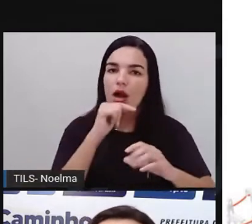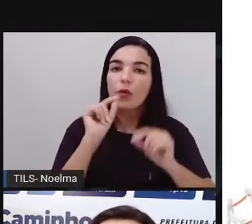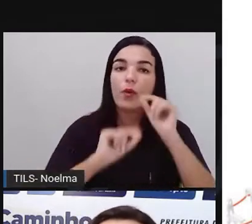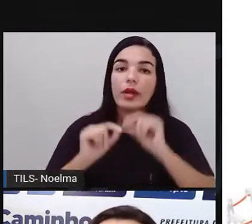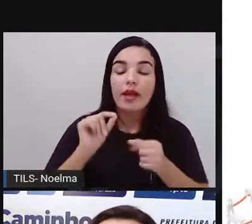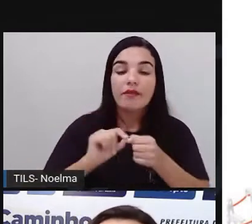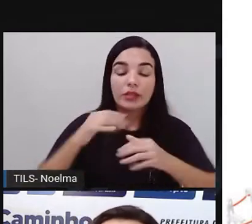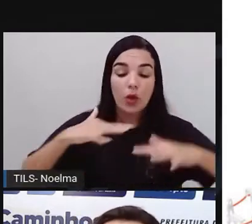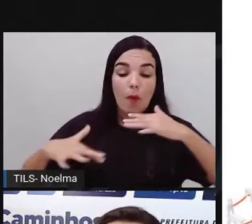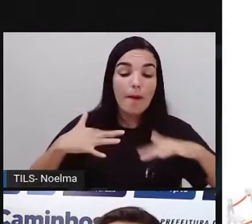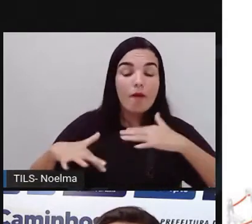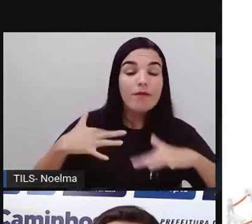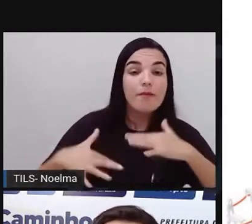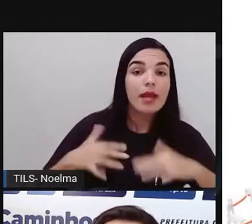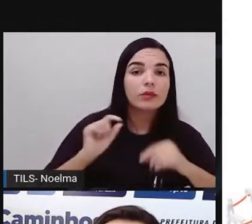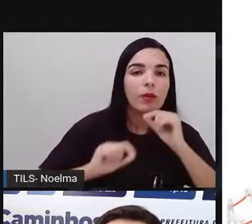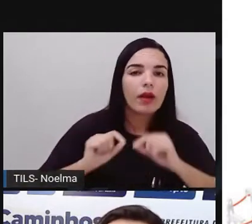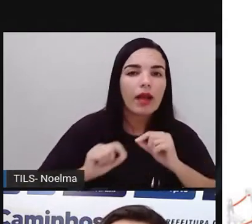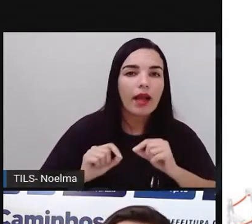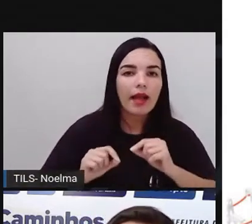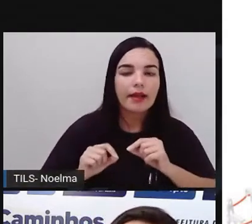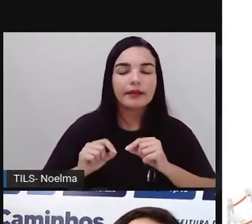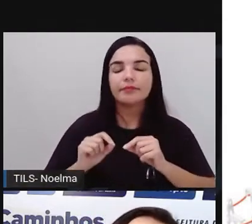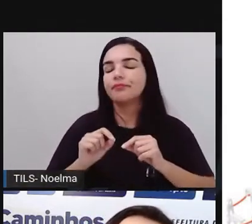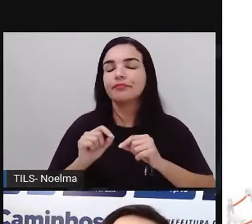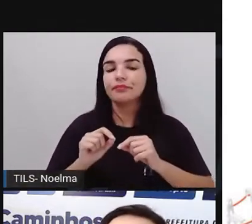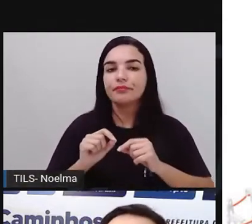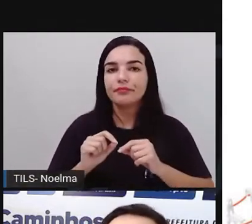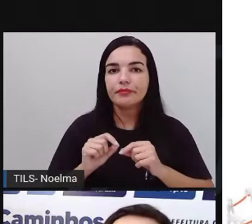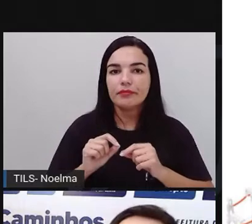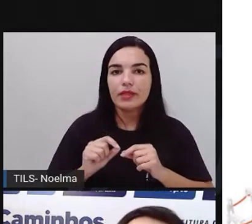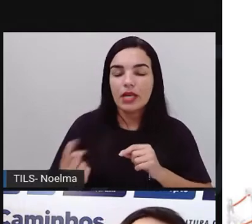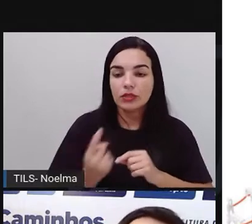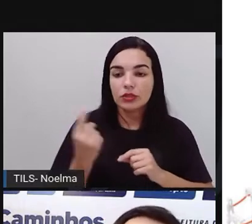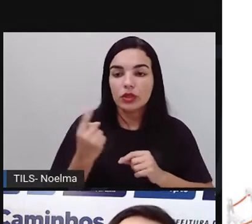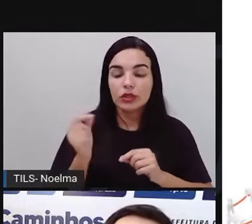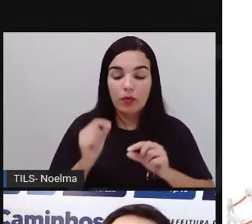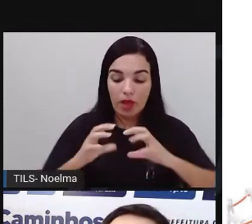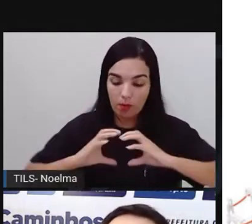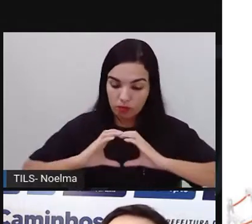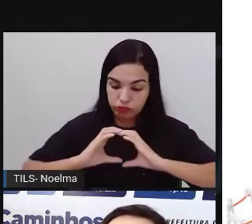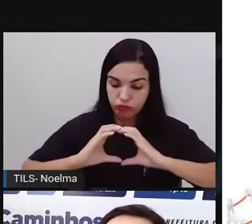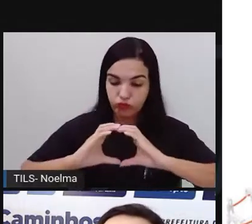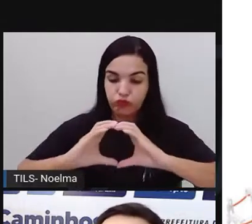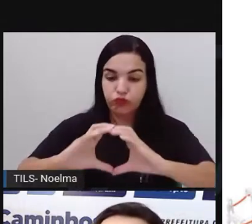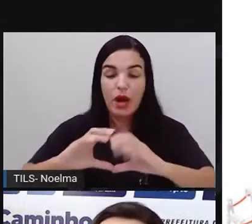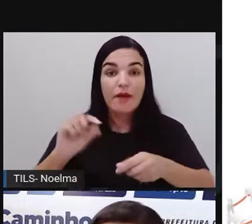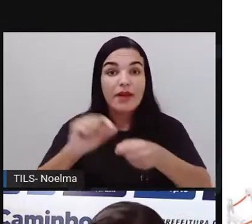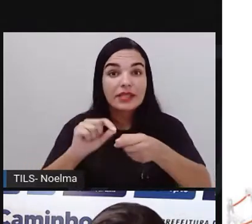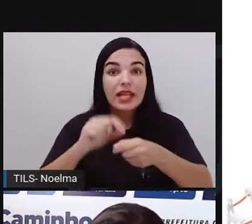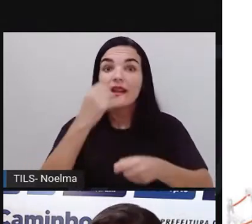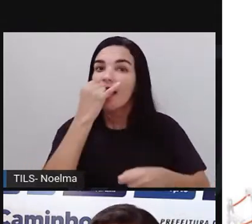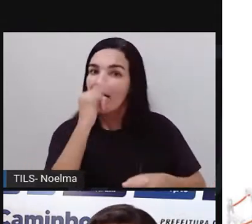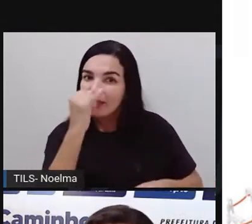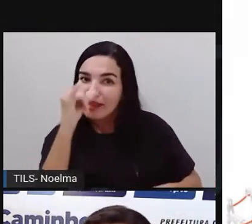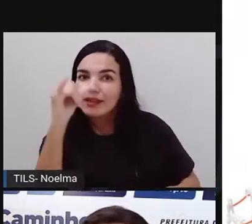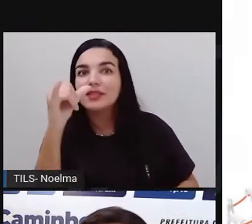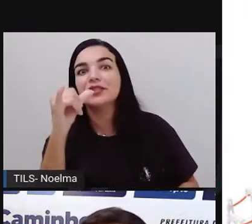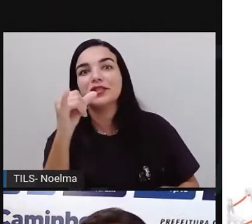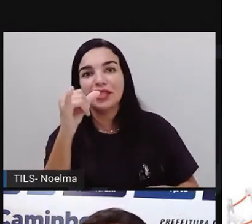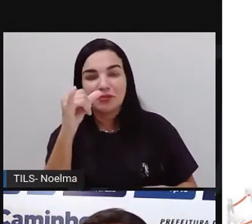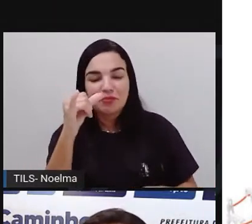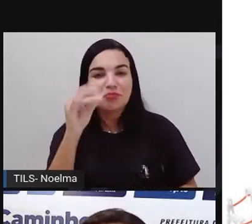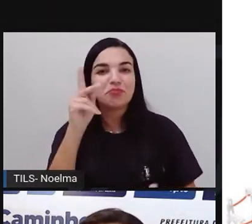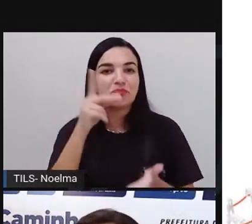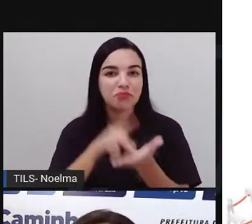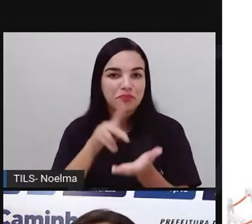o movimento mecânico de turbinas, gerando aí energia